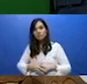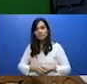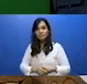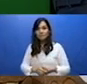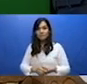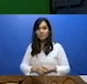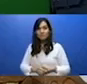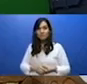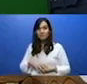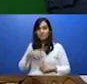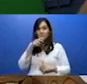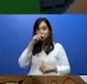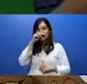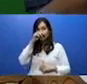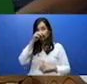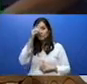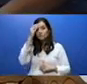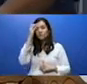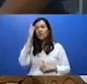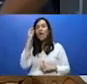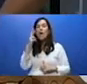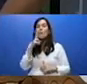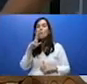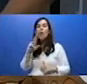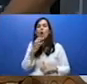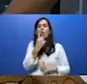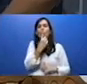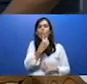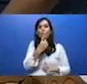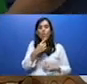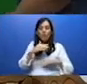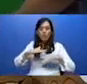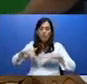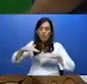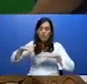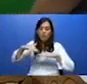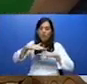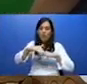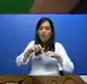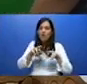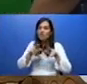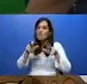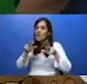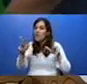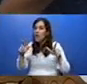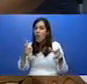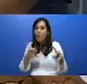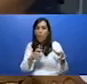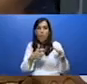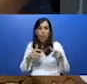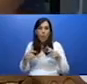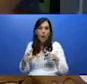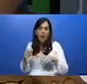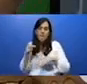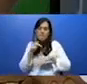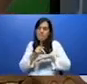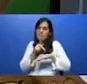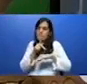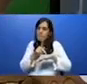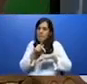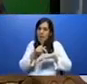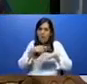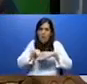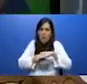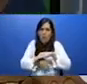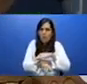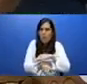Olha lá. Os fósseis, crianças, podem ser encontrados em diferentes profundidades, tanto em rochas mais profundas